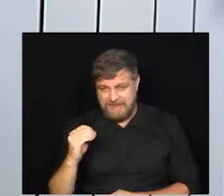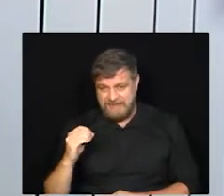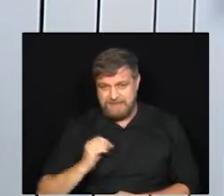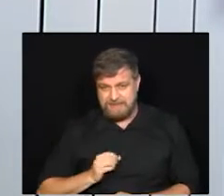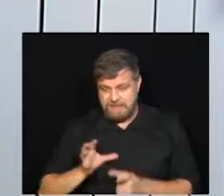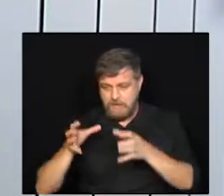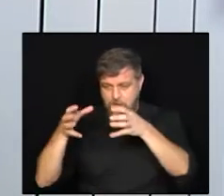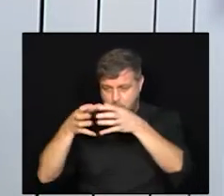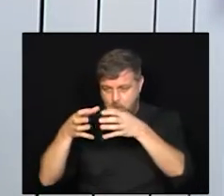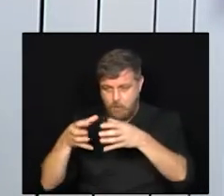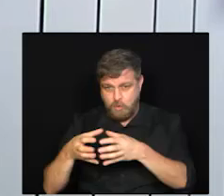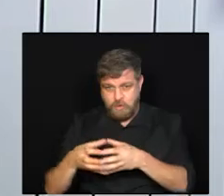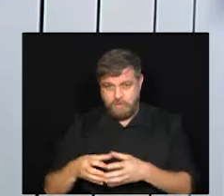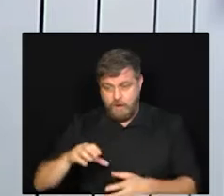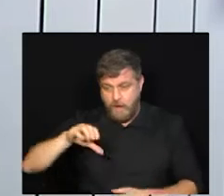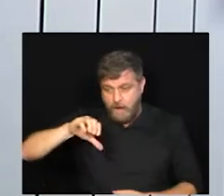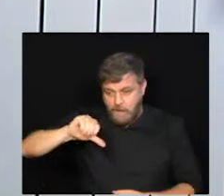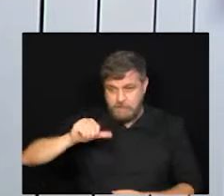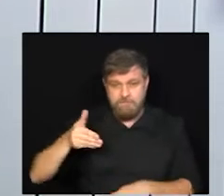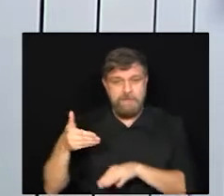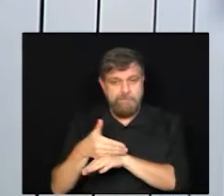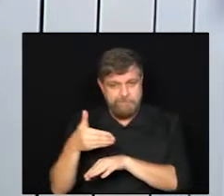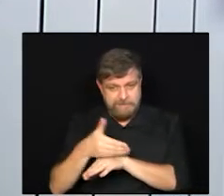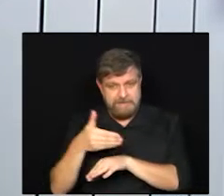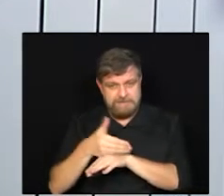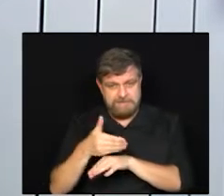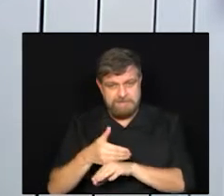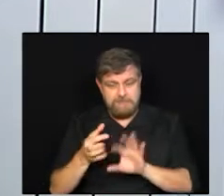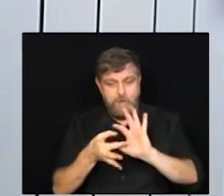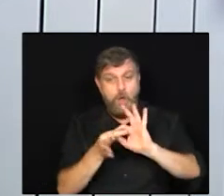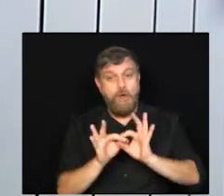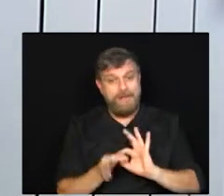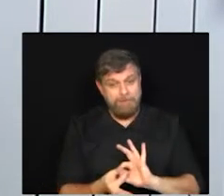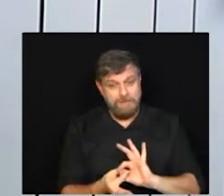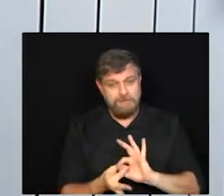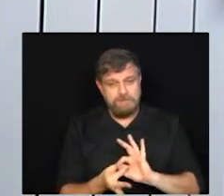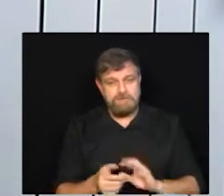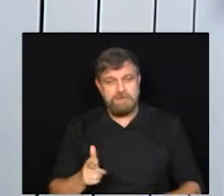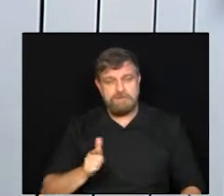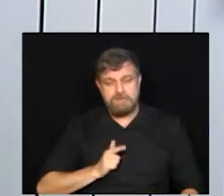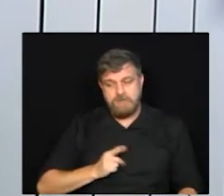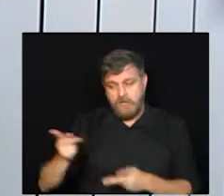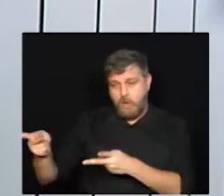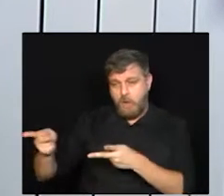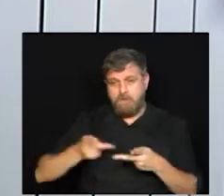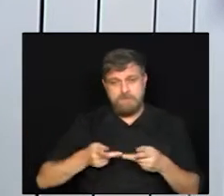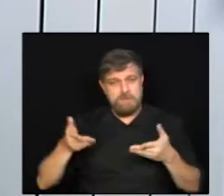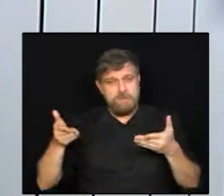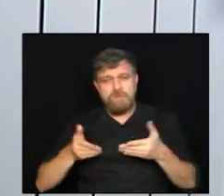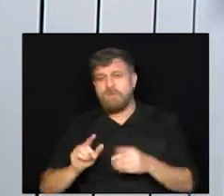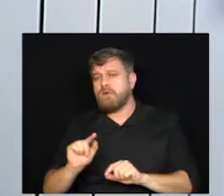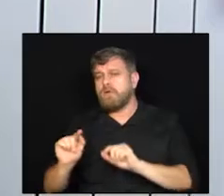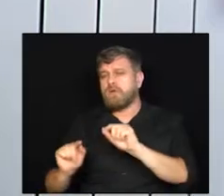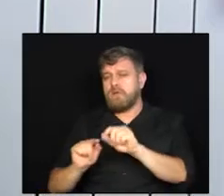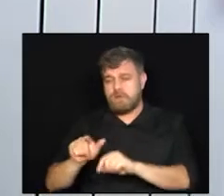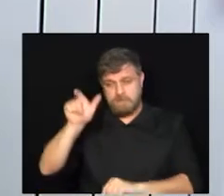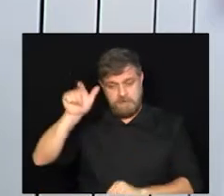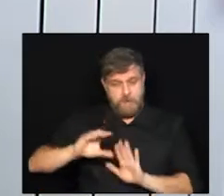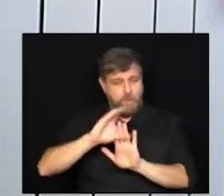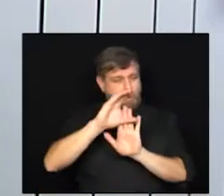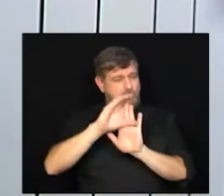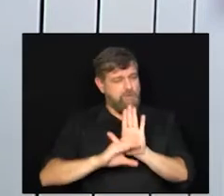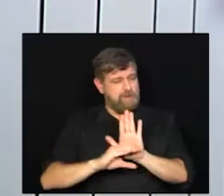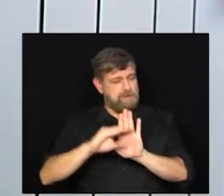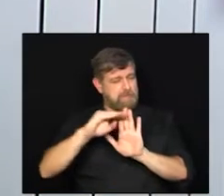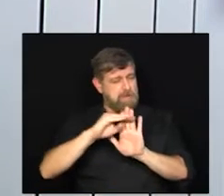classes, mas apenas 9 fazem parte dos Jogos Olímpicos. E o meu convidado de hoje, olha só o currículo dele, é